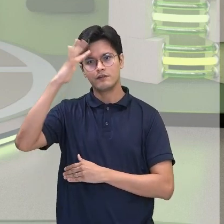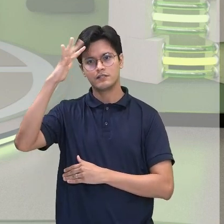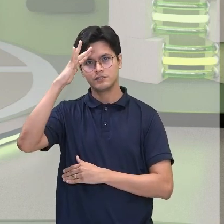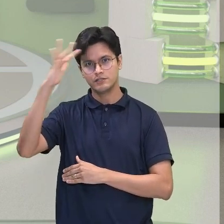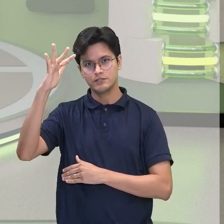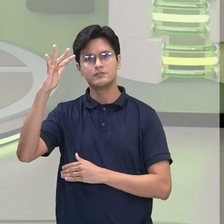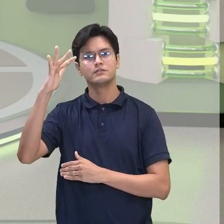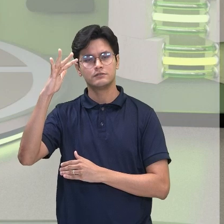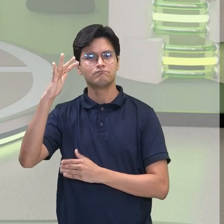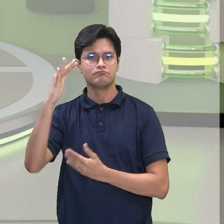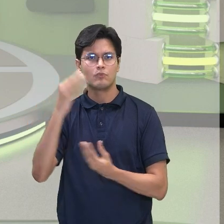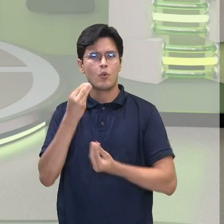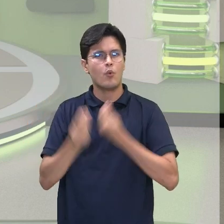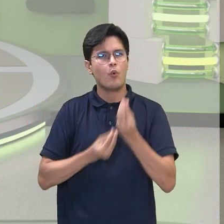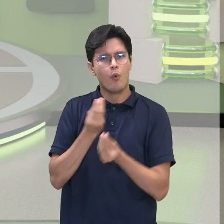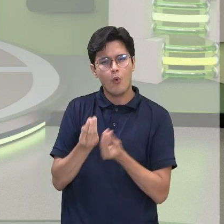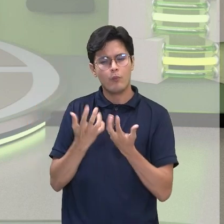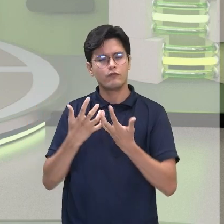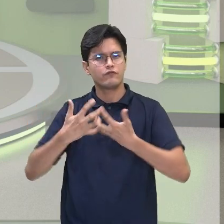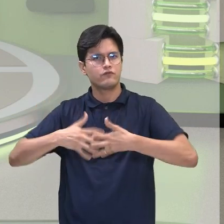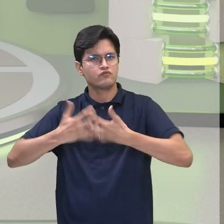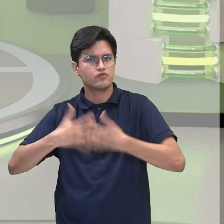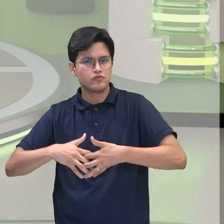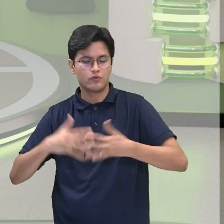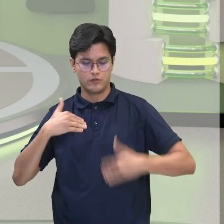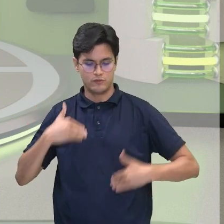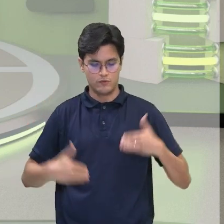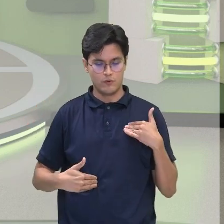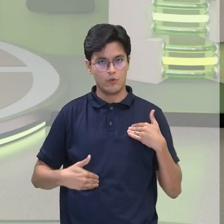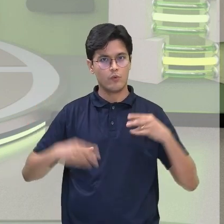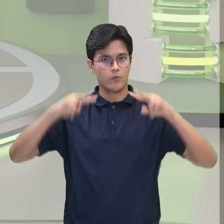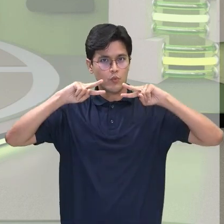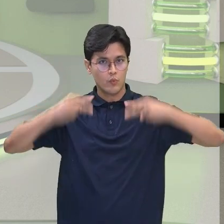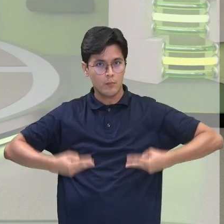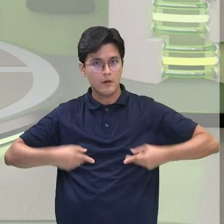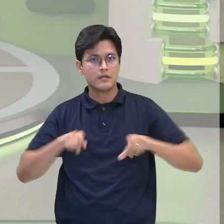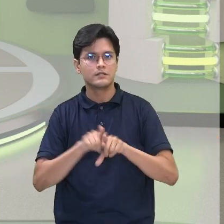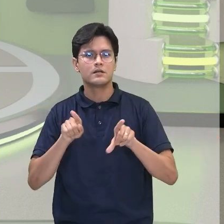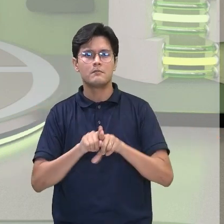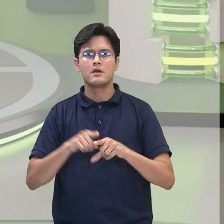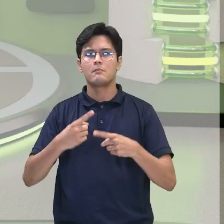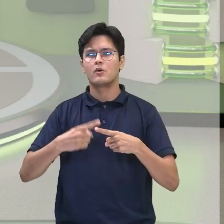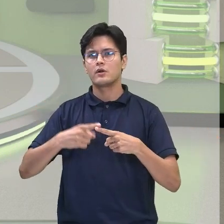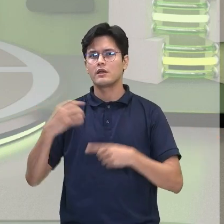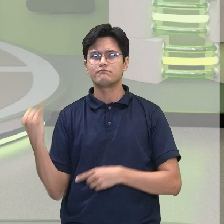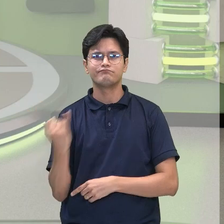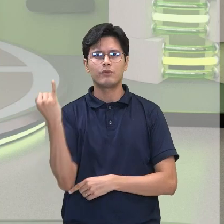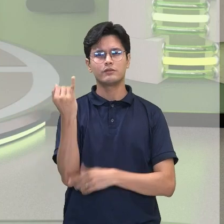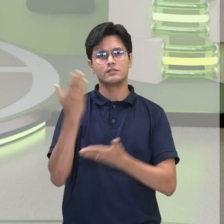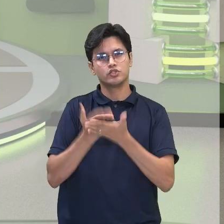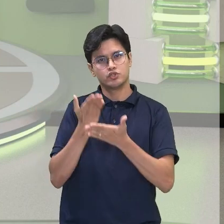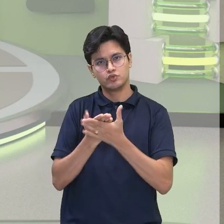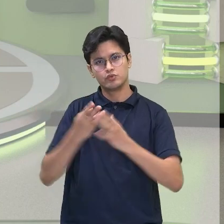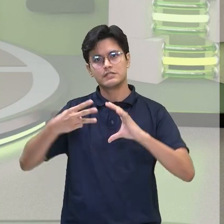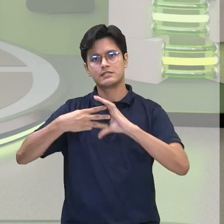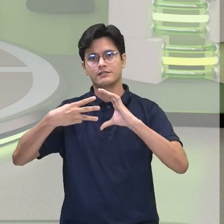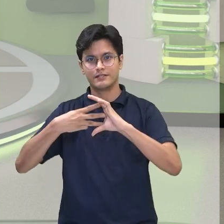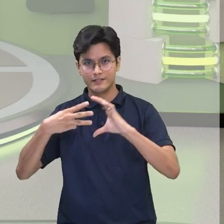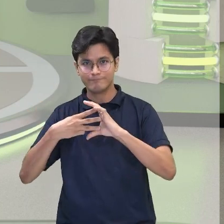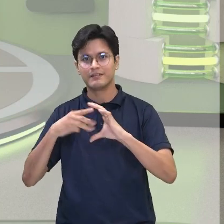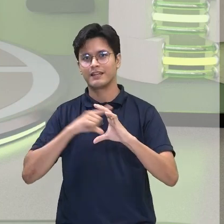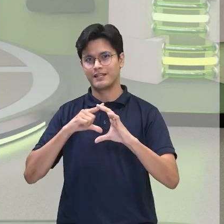nós somos formados e por que a gente tem que dar importância dentro do estudo da citologia para essa estrutura tão